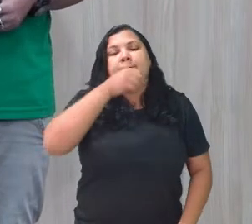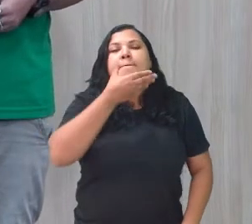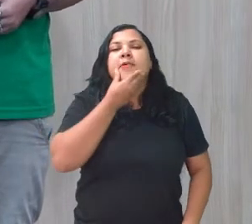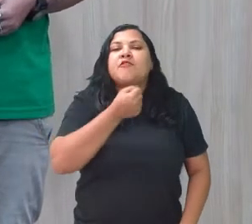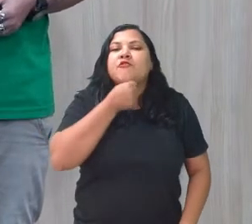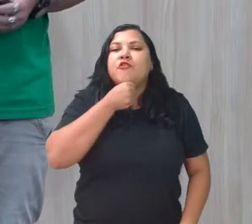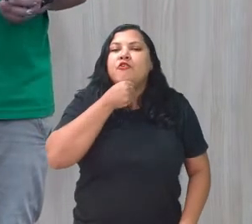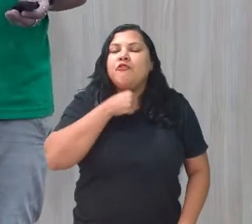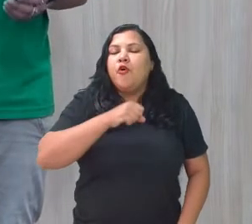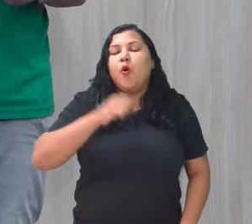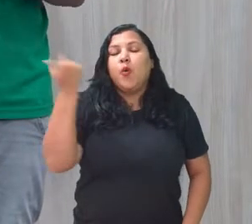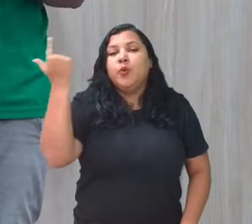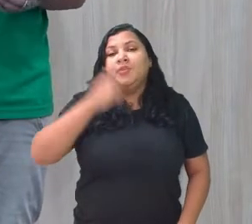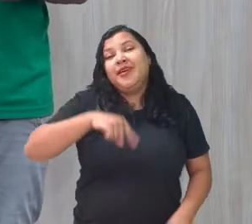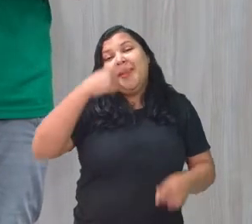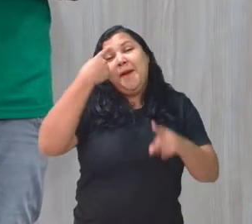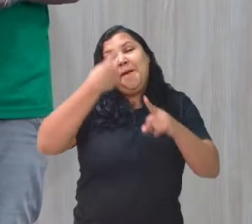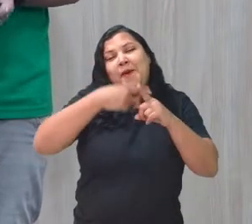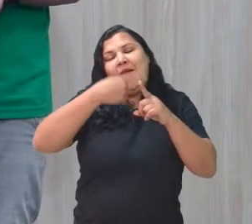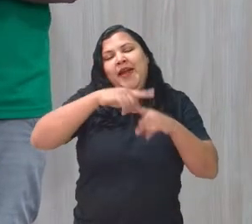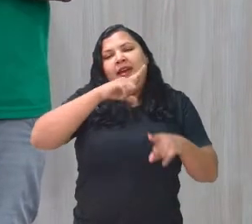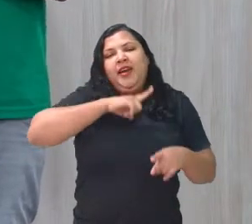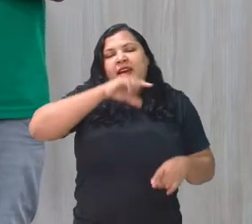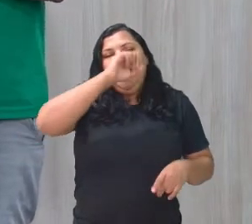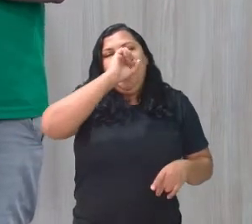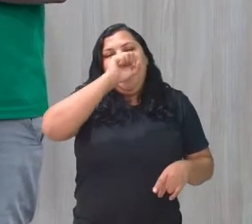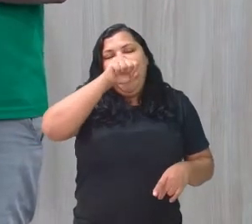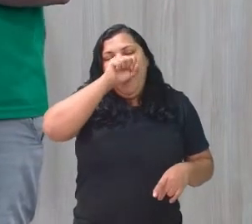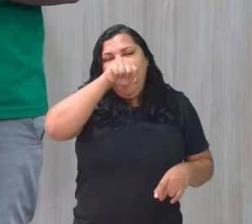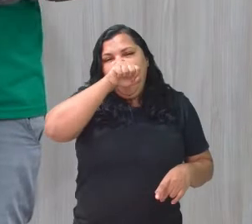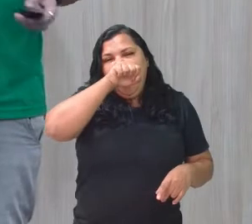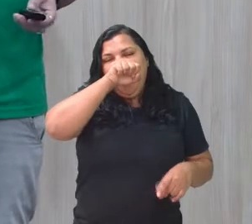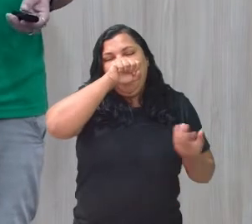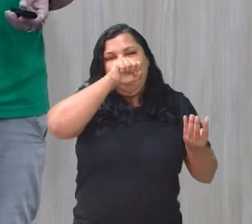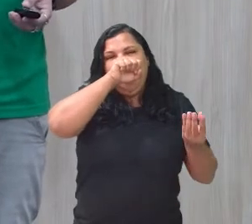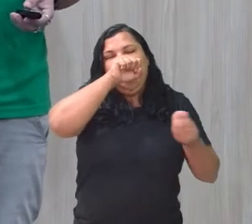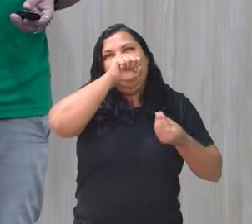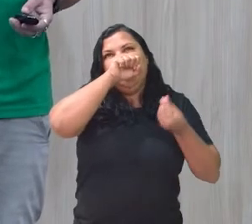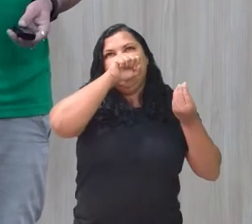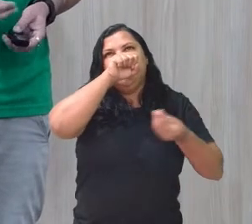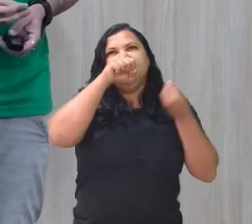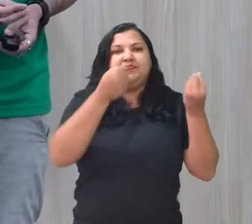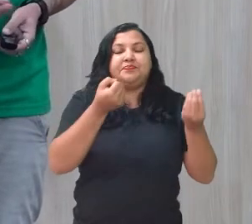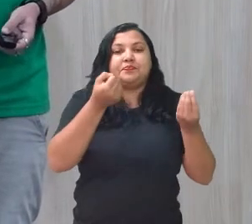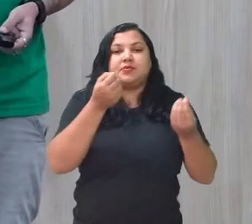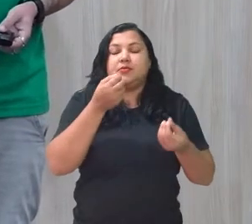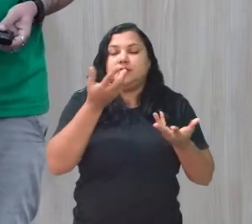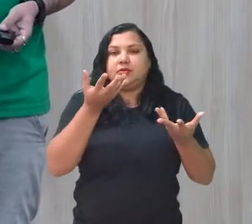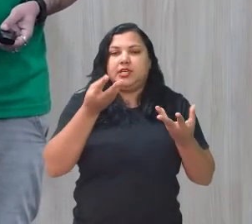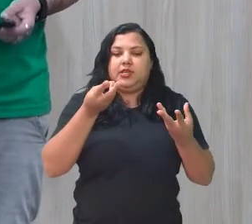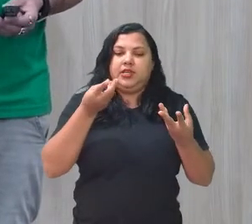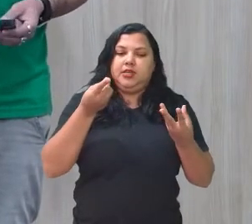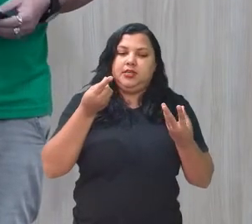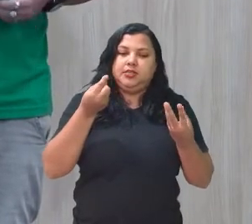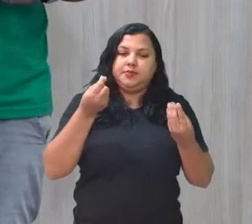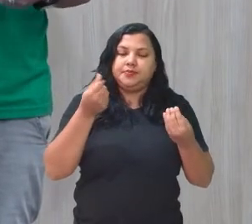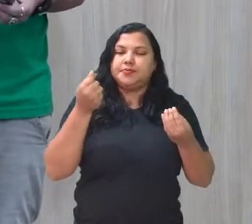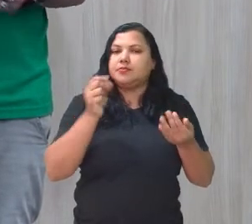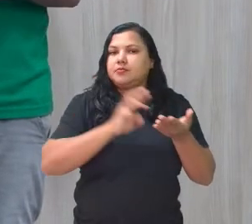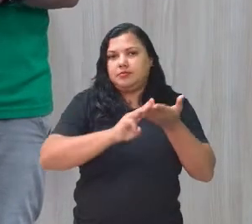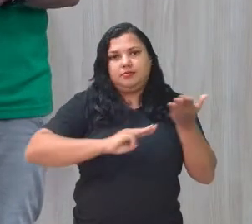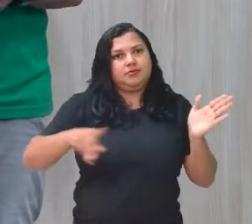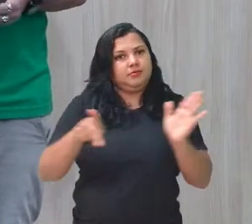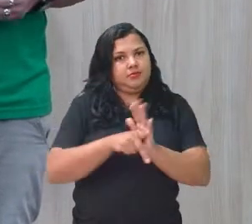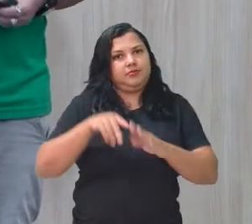ele dá certo porque ele tem uma justificativa matemática, né? E como a professora Carol disse, eles cortaram o caminho porque na